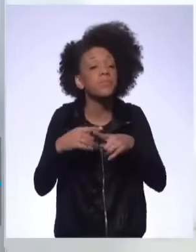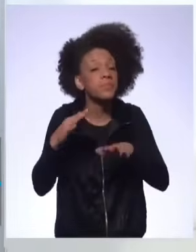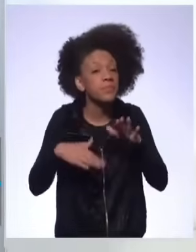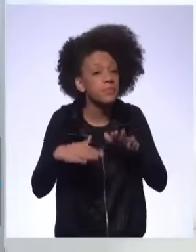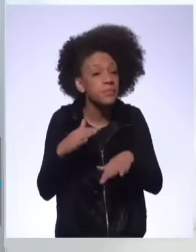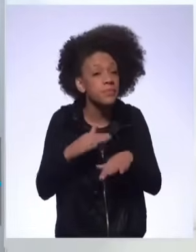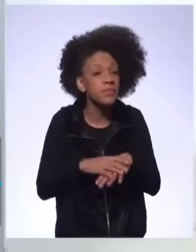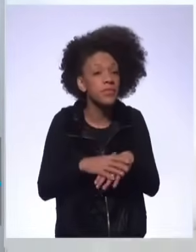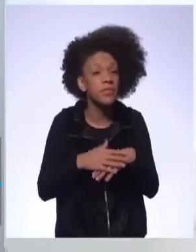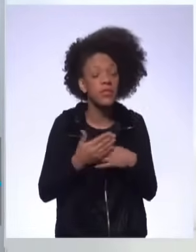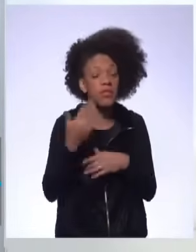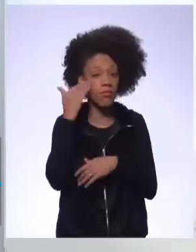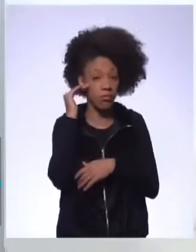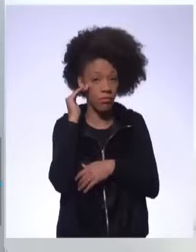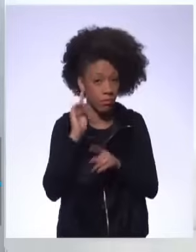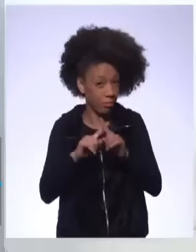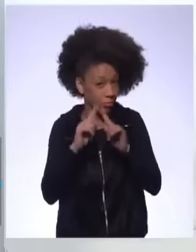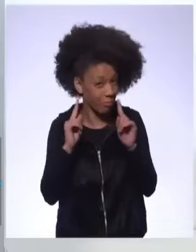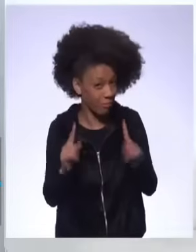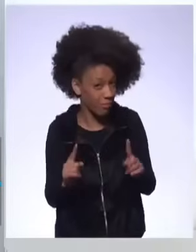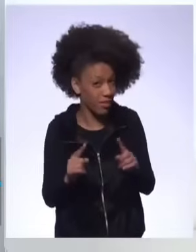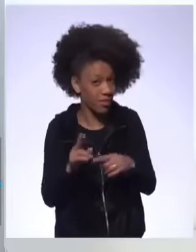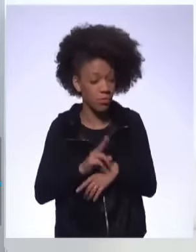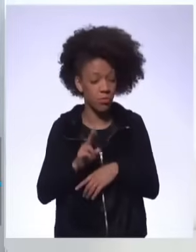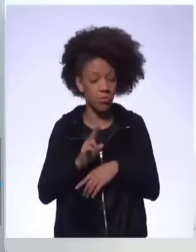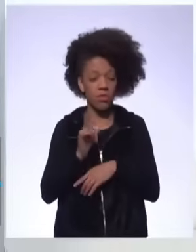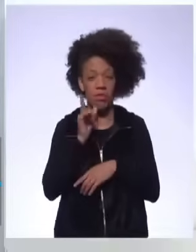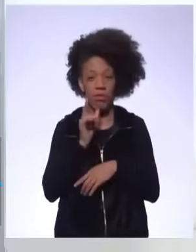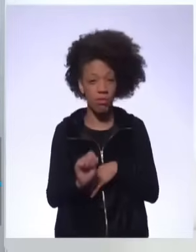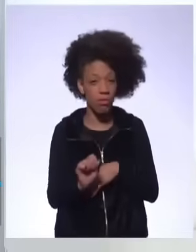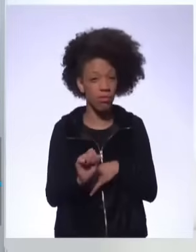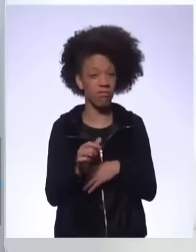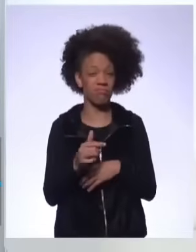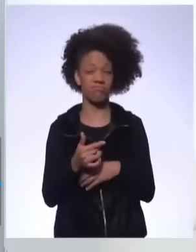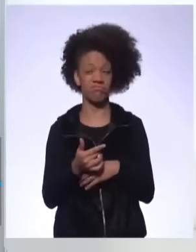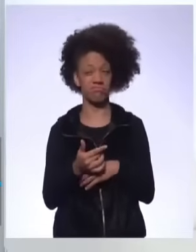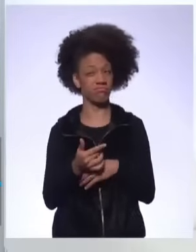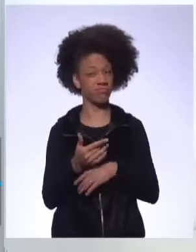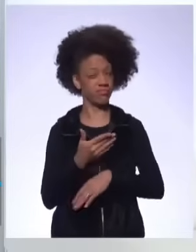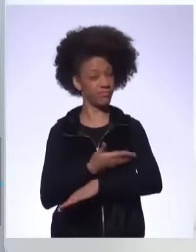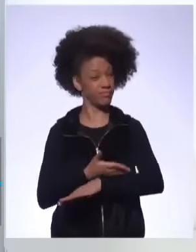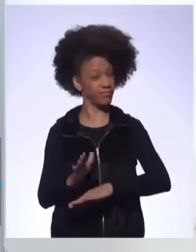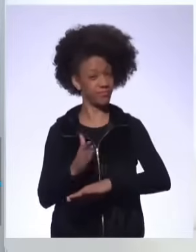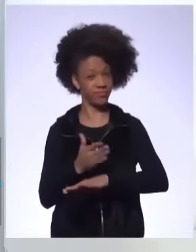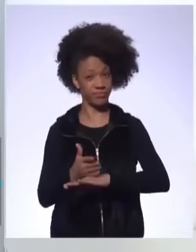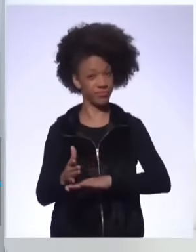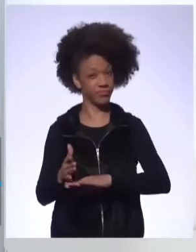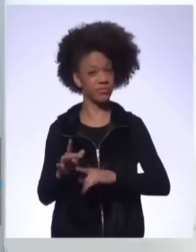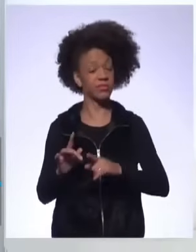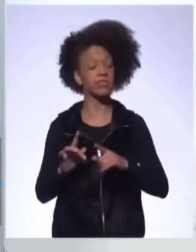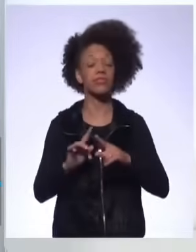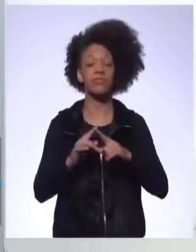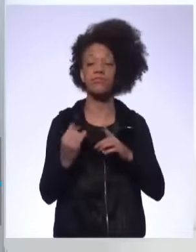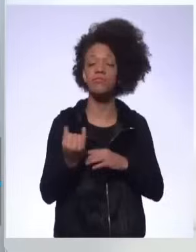que a gente está se fazendo entender, mas a gente usa um linguajar que vocês não estão acostumados mesmo. E aí é importante, tá